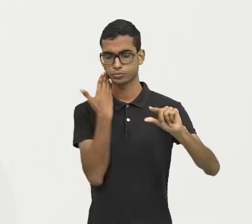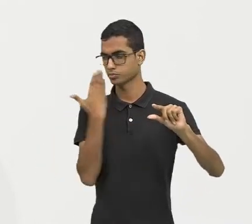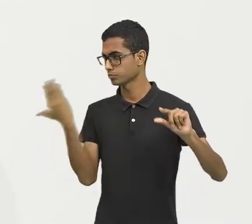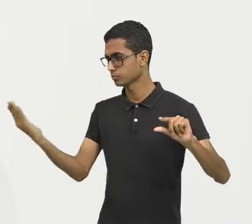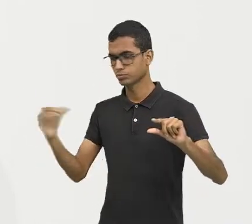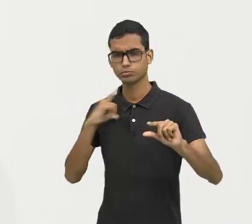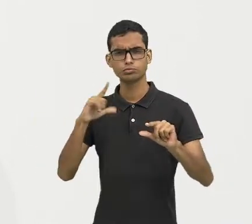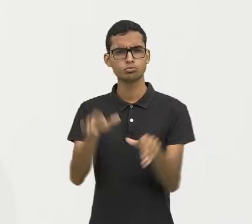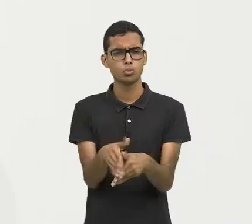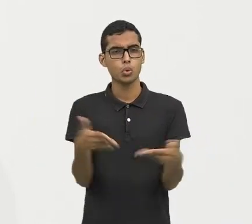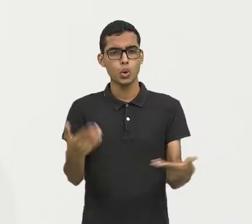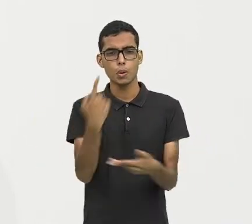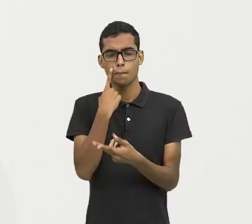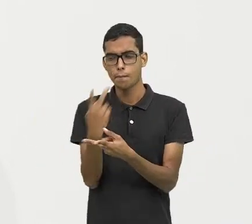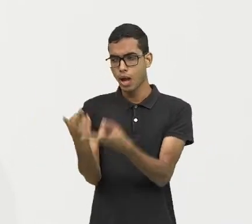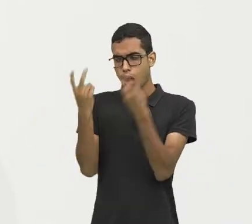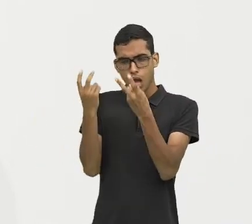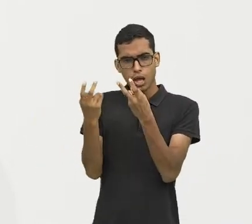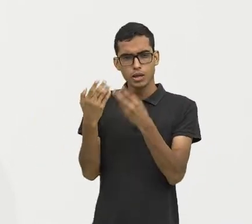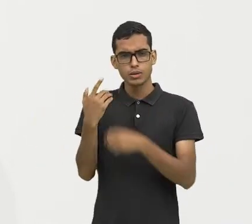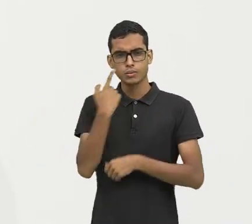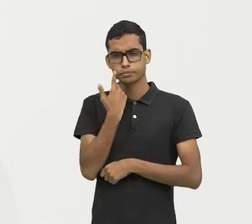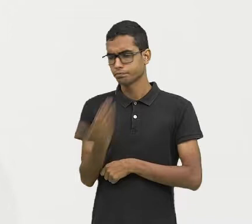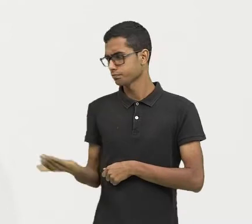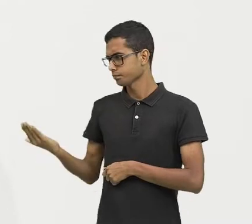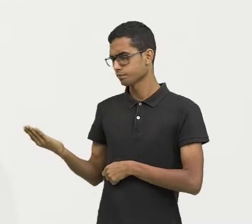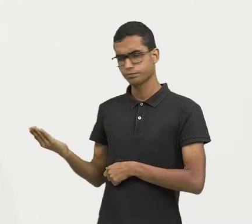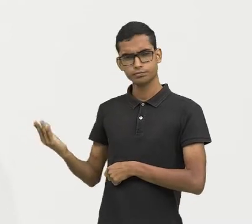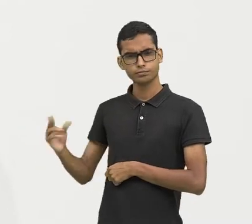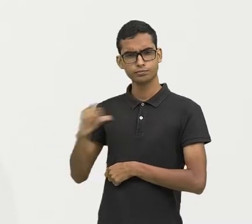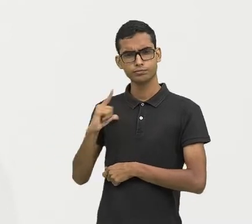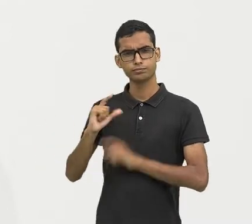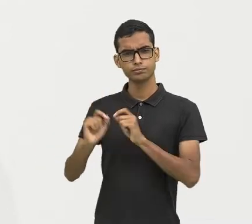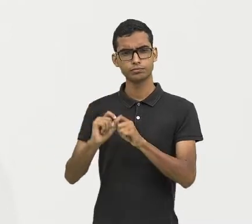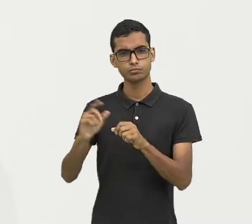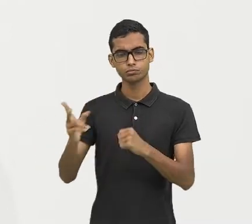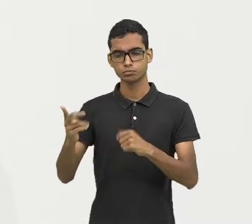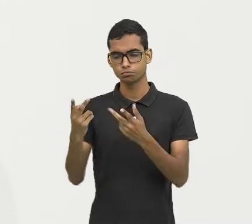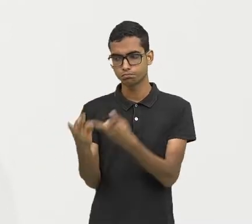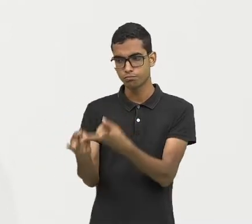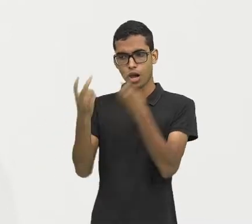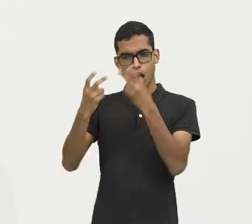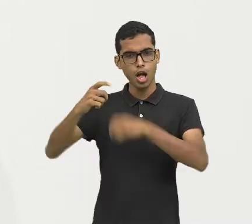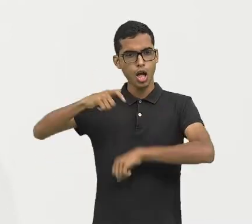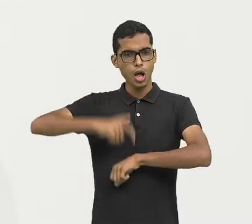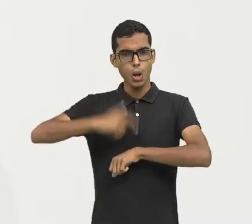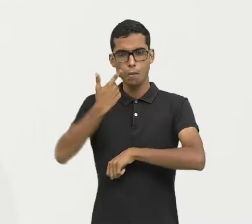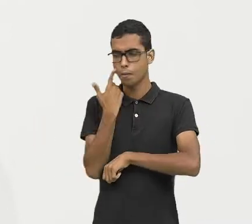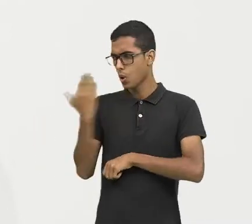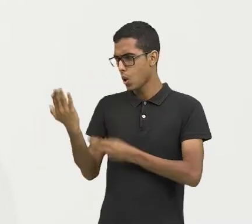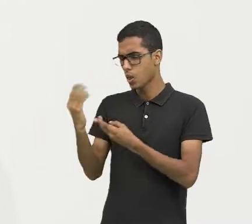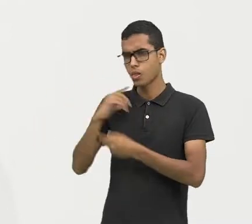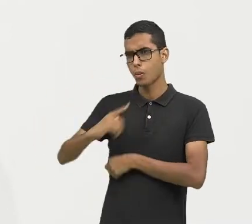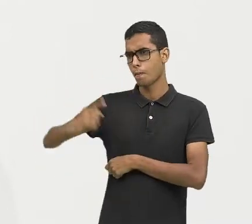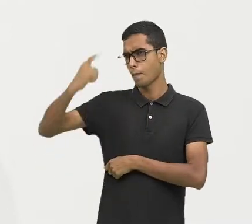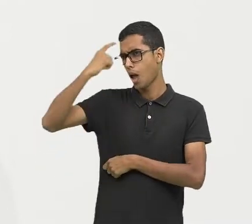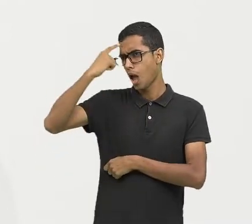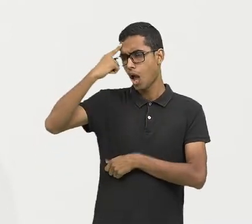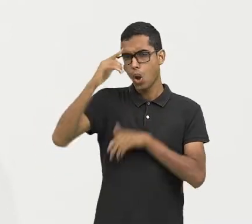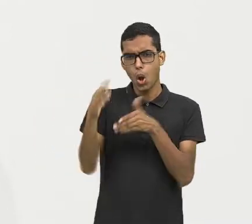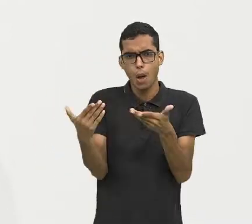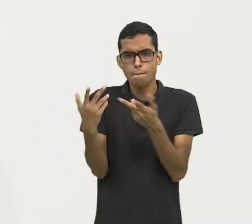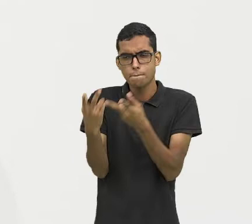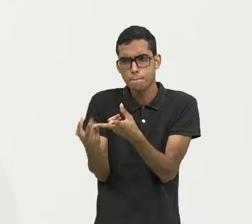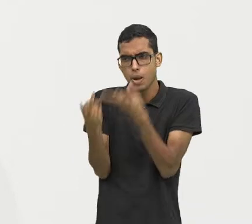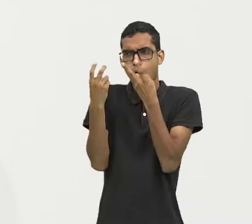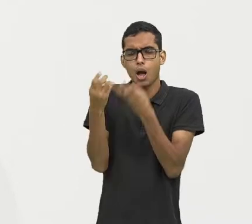ter quando se vê. Observem que a gente tem essa construção. Quando se vê, certo? Então é aquela ideia de quando